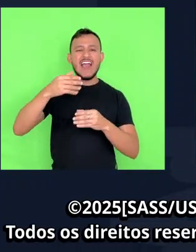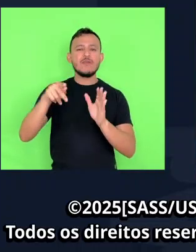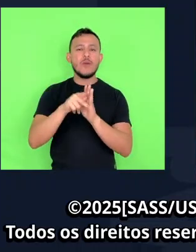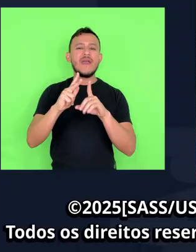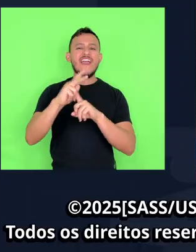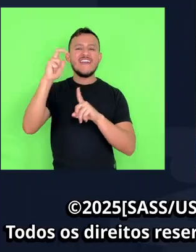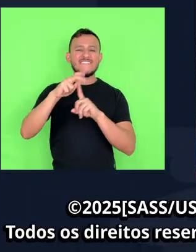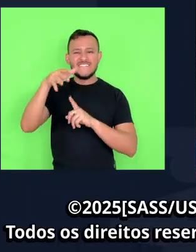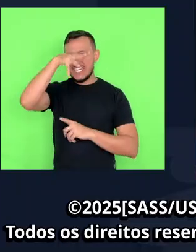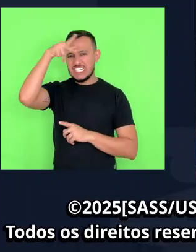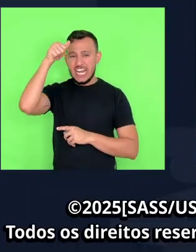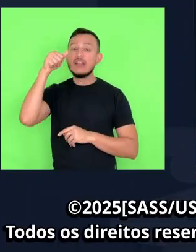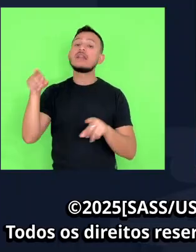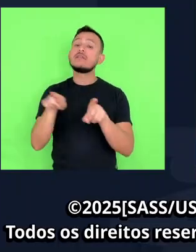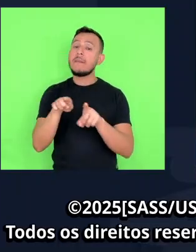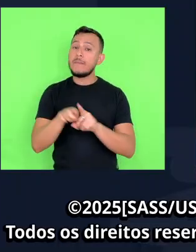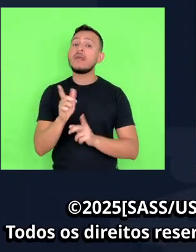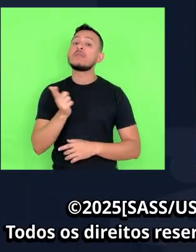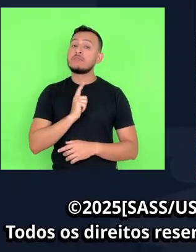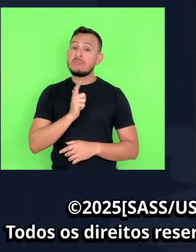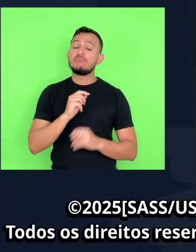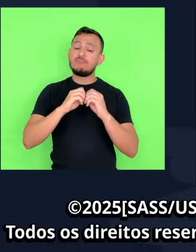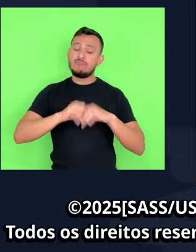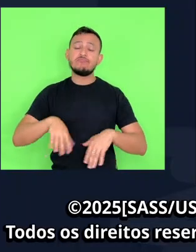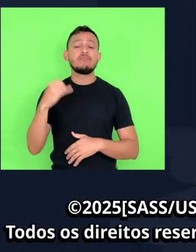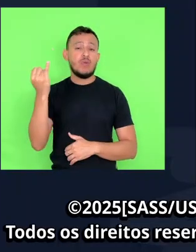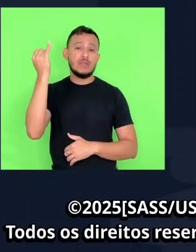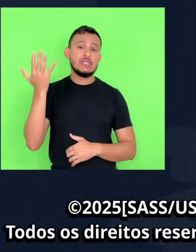refrigerantes, são um dos danos importantes.